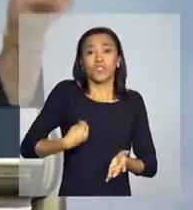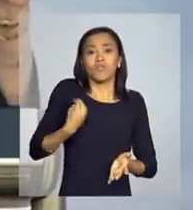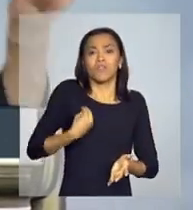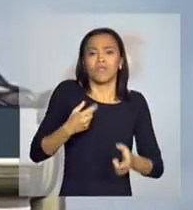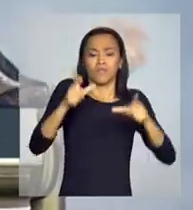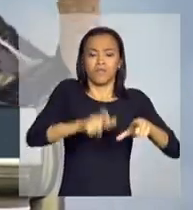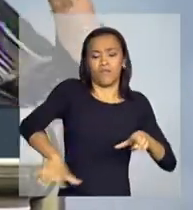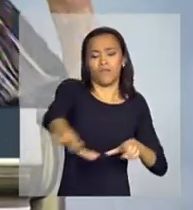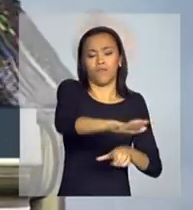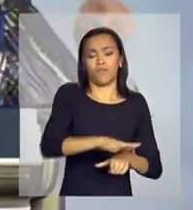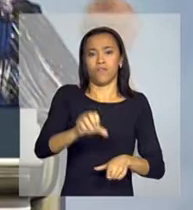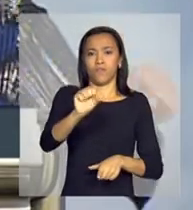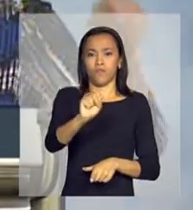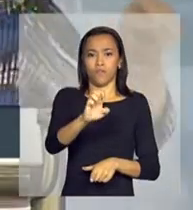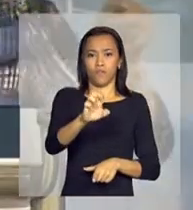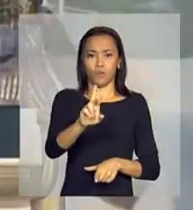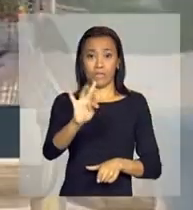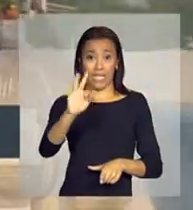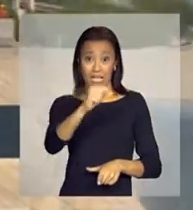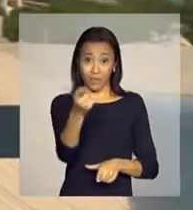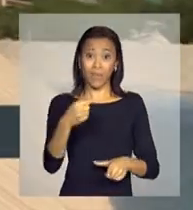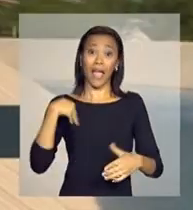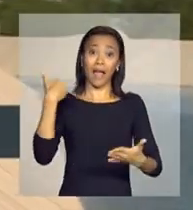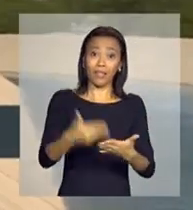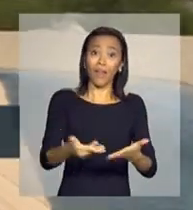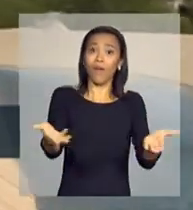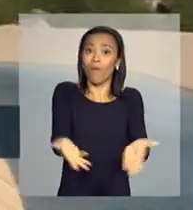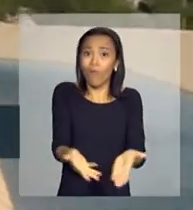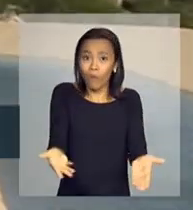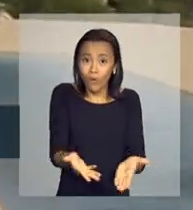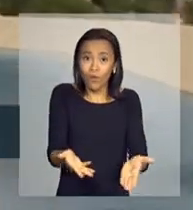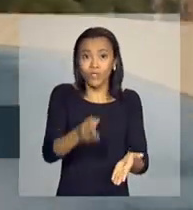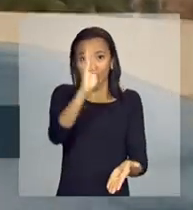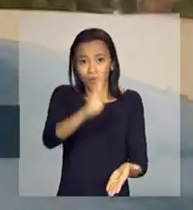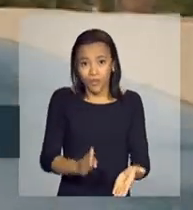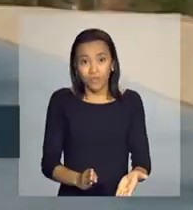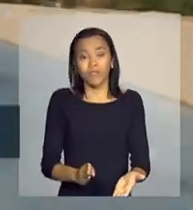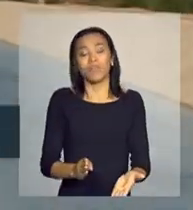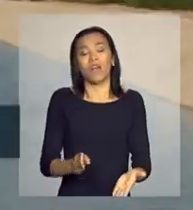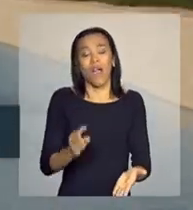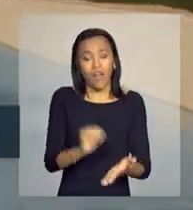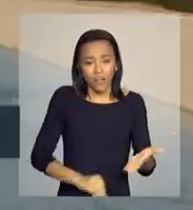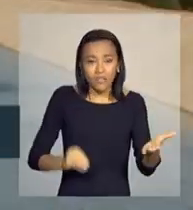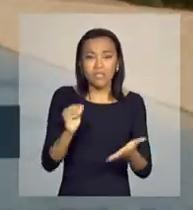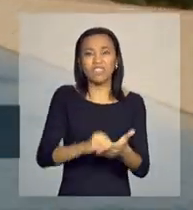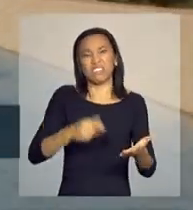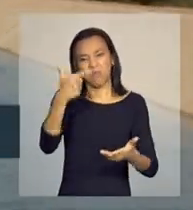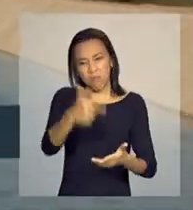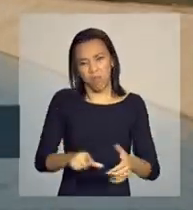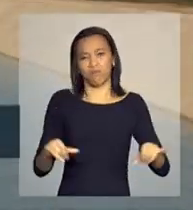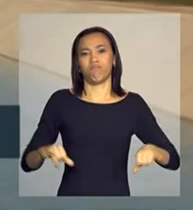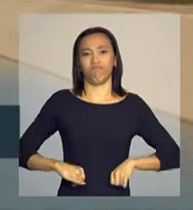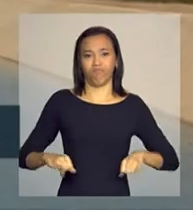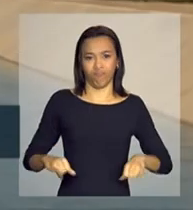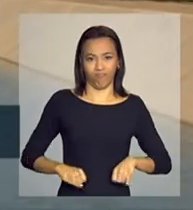para as pessoas que até hoje no Brasil ainda são aquelas que mais sofrem.